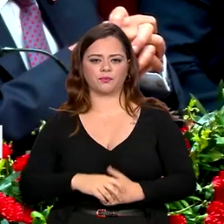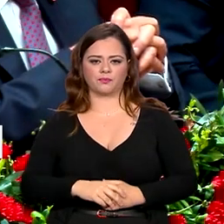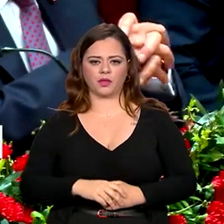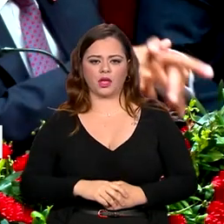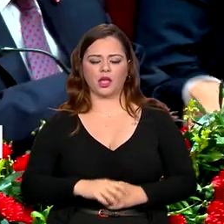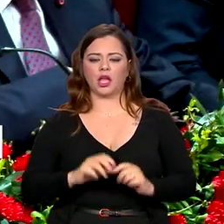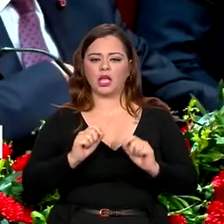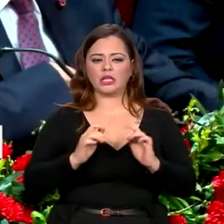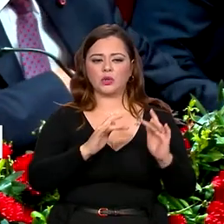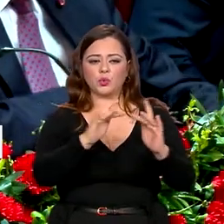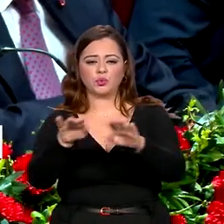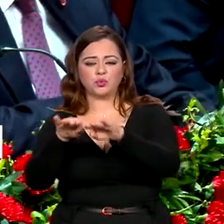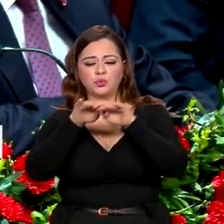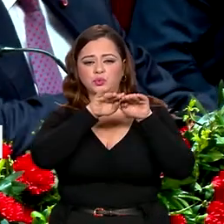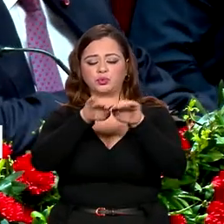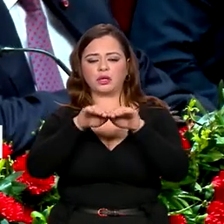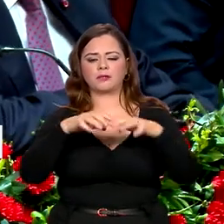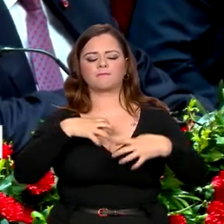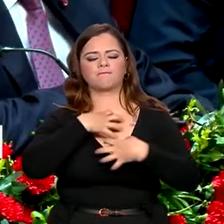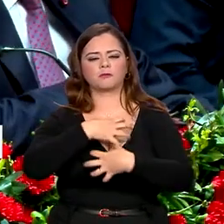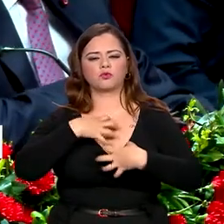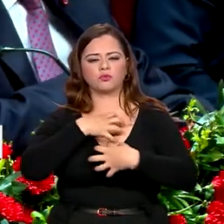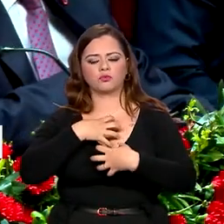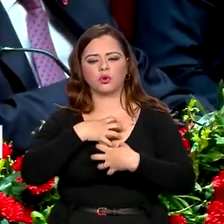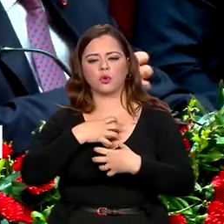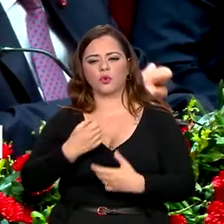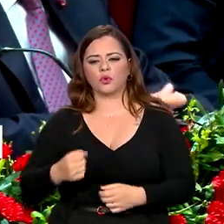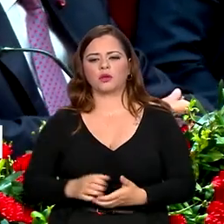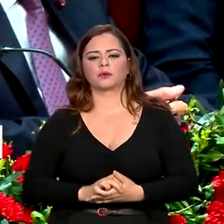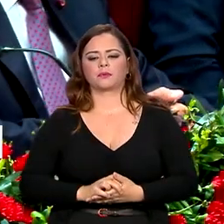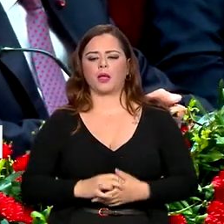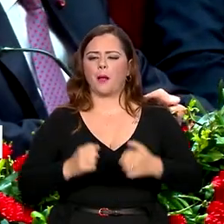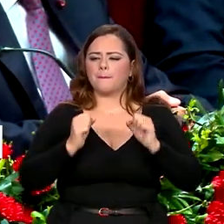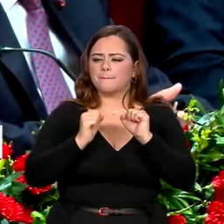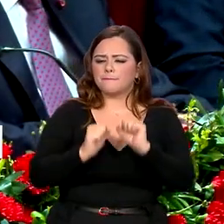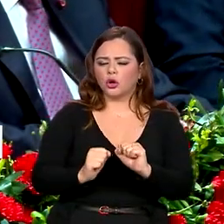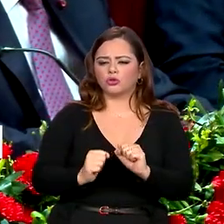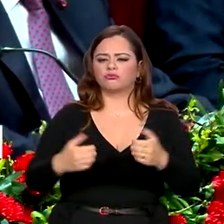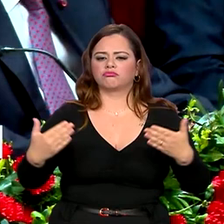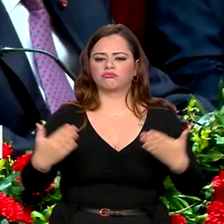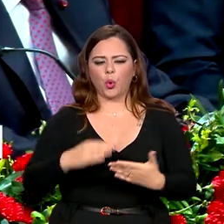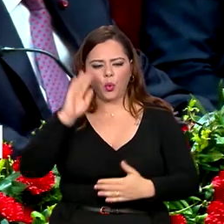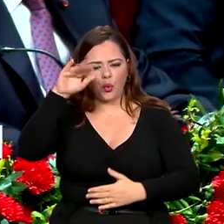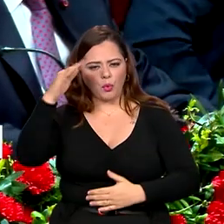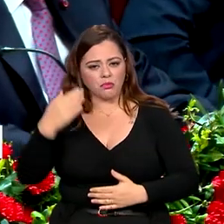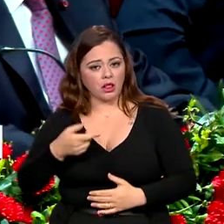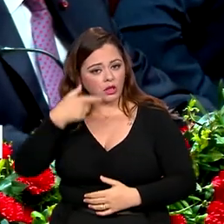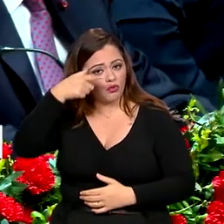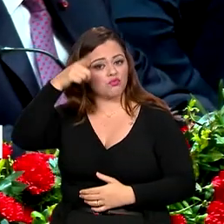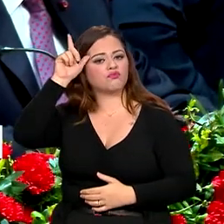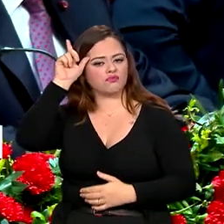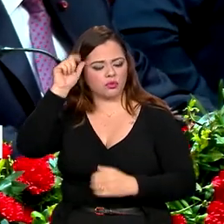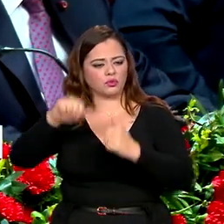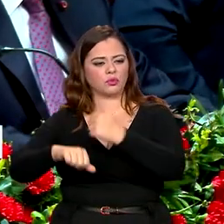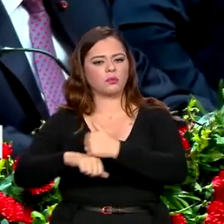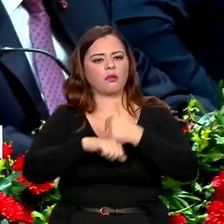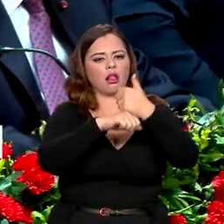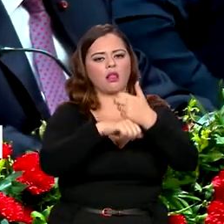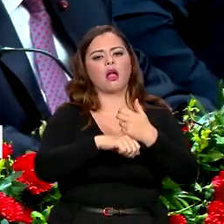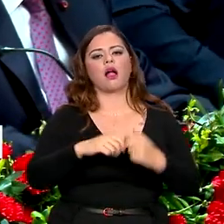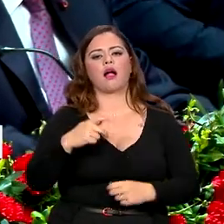cuja inigualável sensibilidade poética pudemos finalmente homenagear ontem na cerimônia da entrega do Prêmio